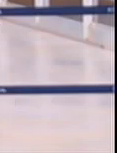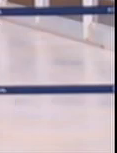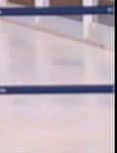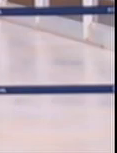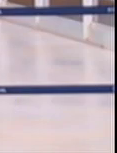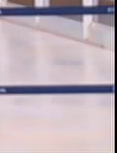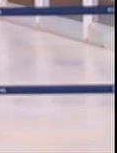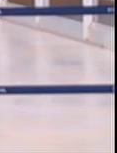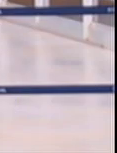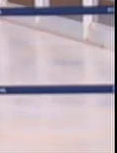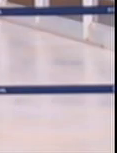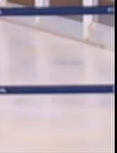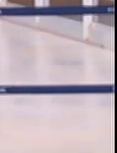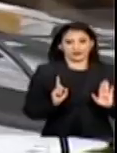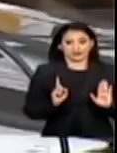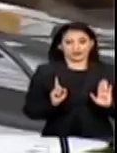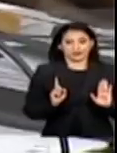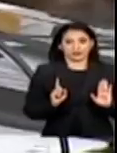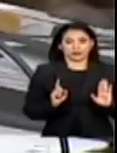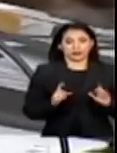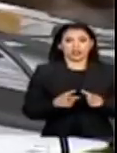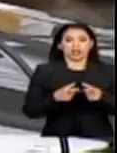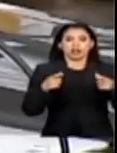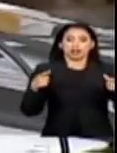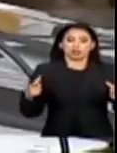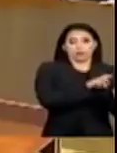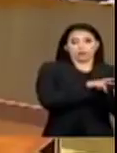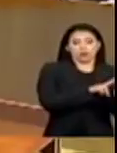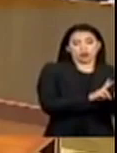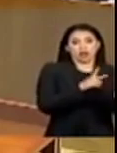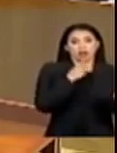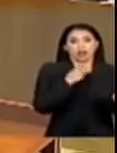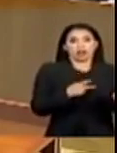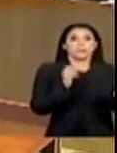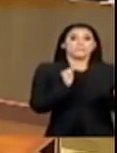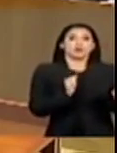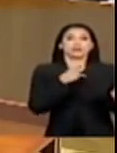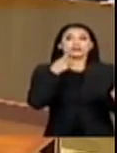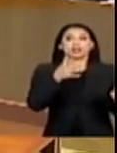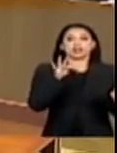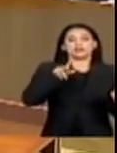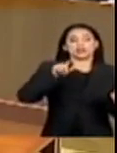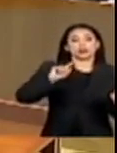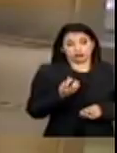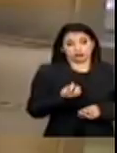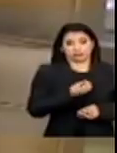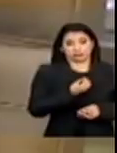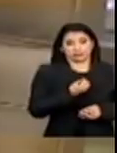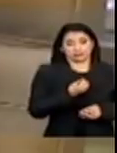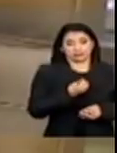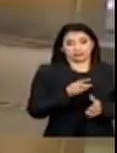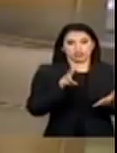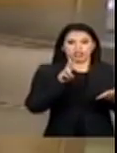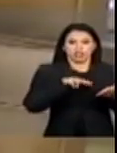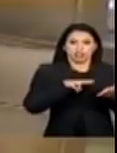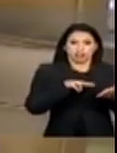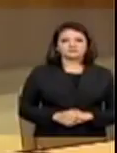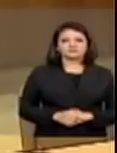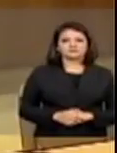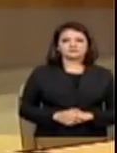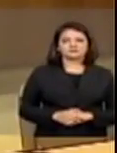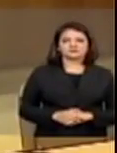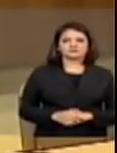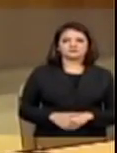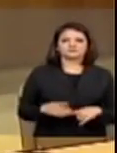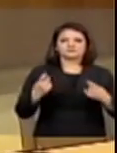corte decidiu adiar para a semana que vem por 7 votos a 4 a tese de que dela tá dos de vão apresentar as alegações finais apenas